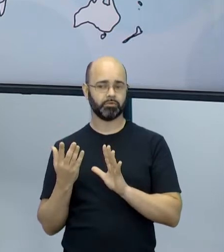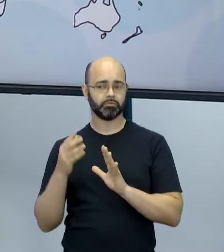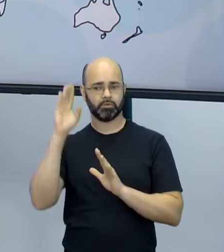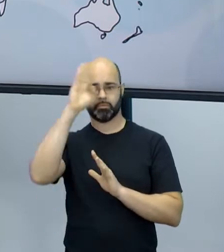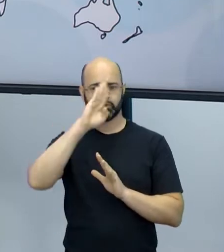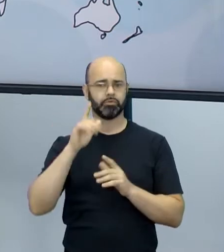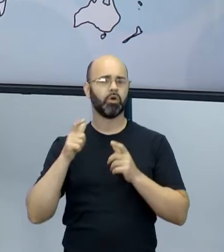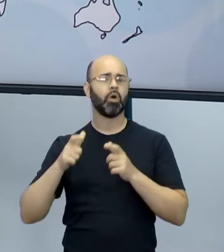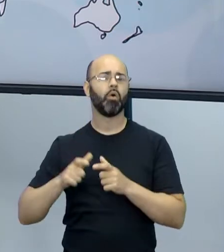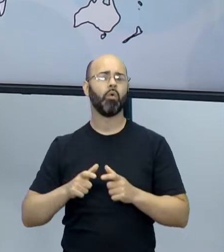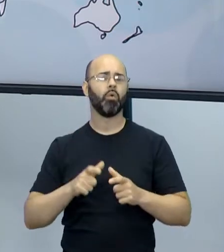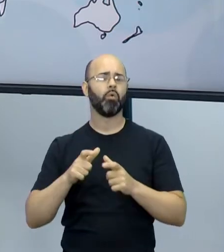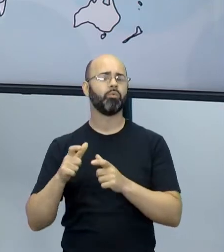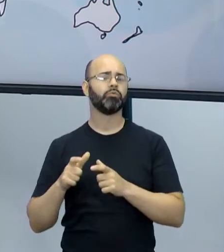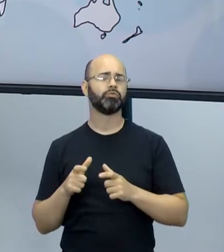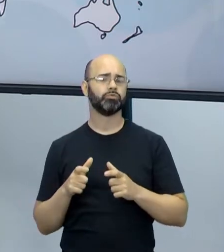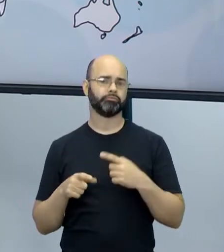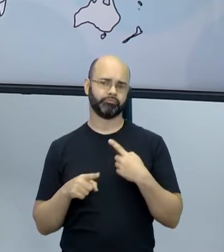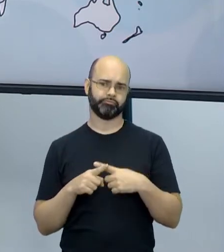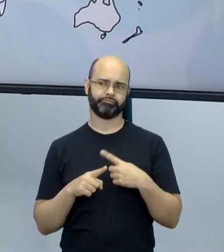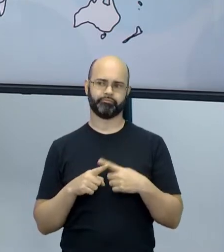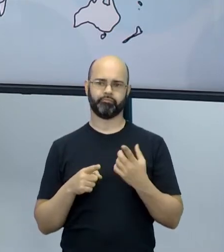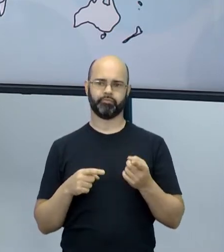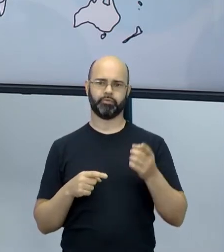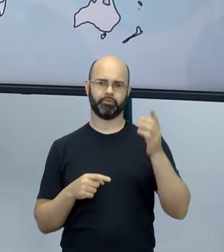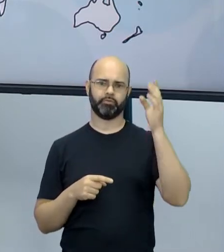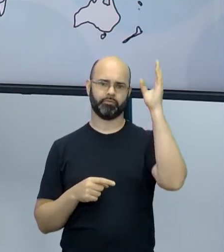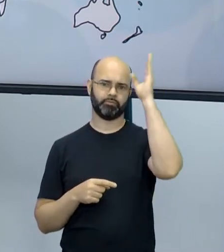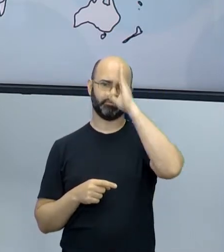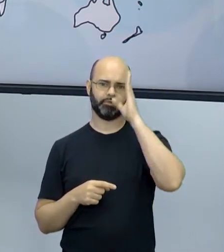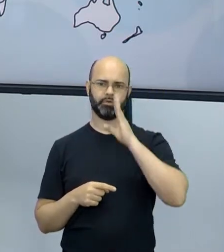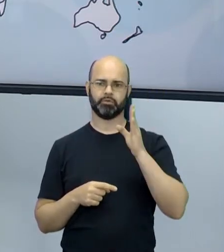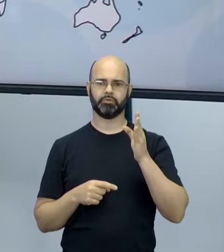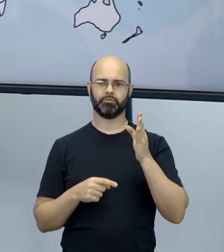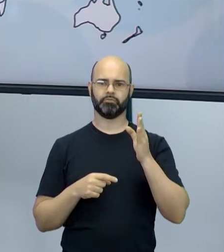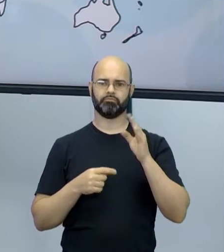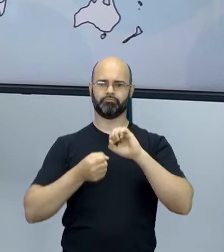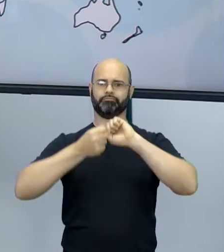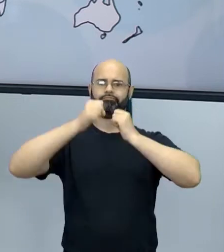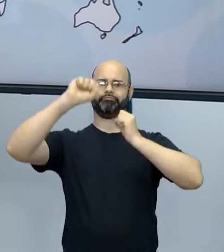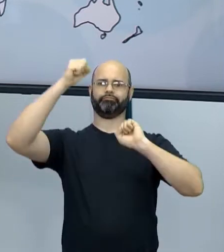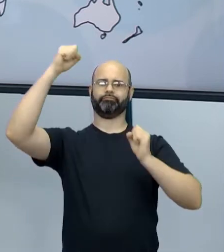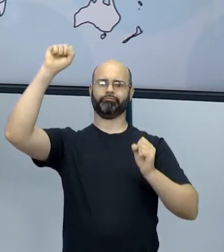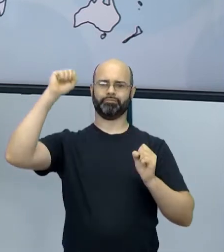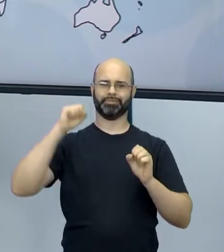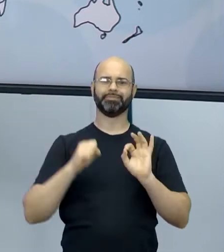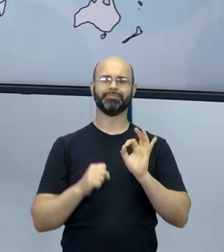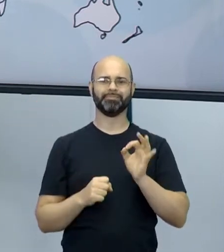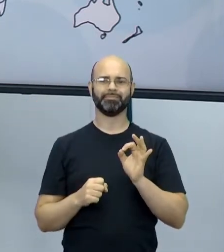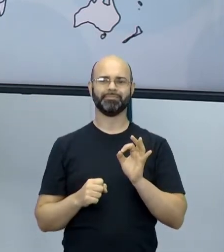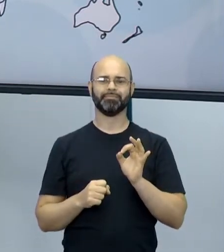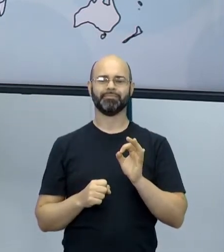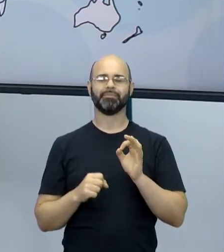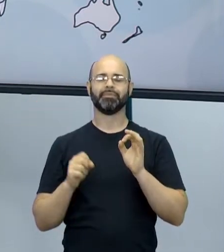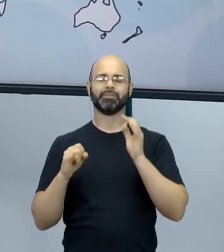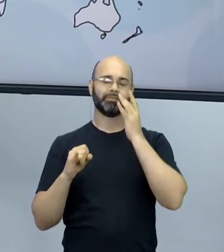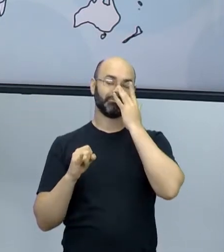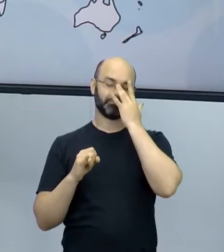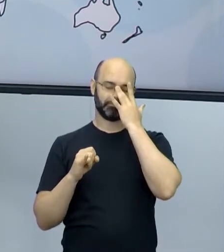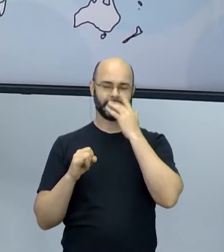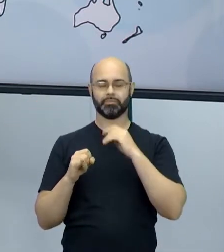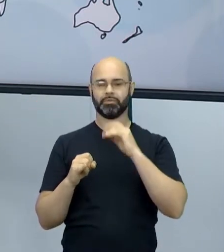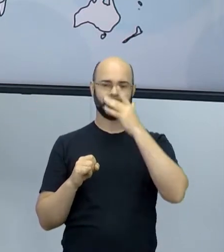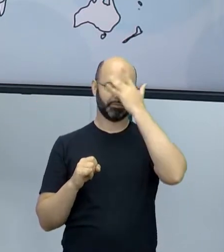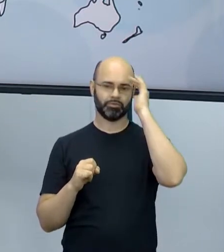Brasil? Porque o Brasil, ele é diverso, né? Porque se colocar um gaúcho ao lado